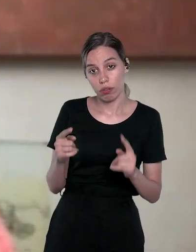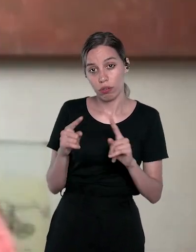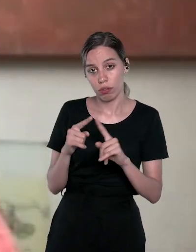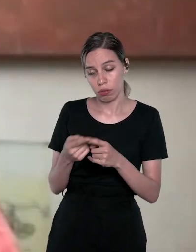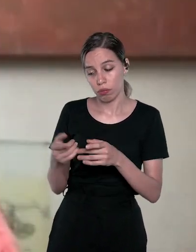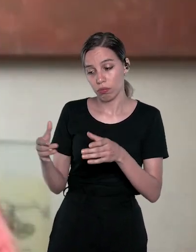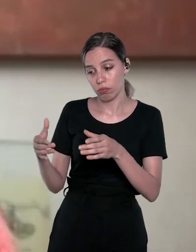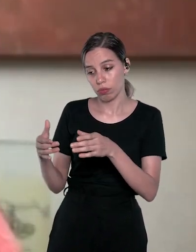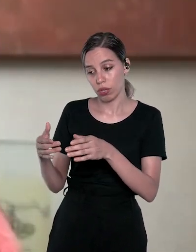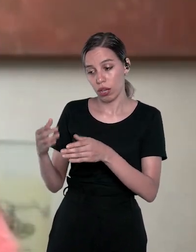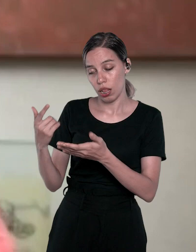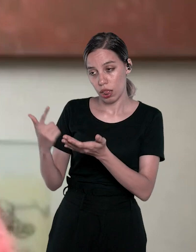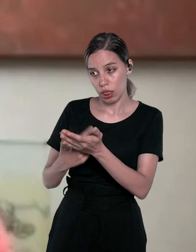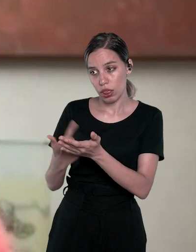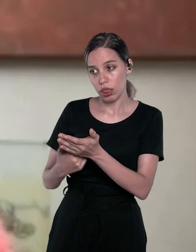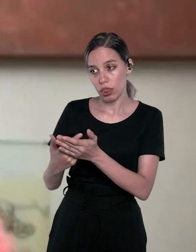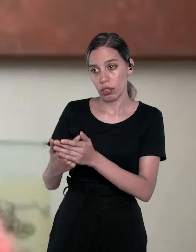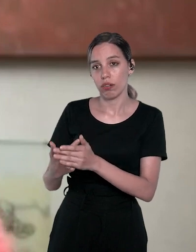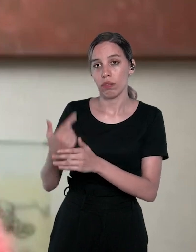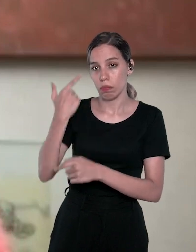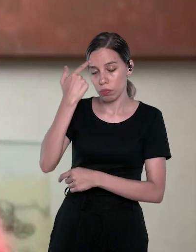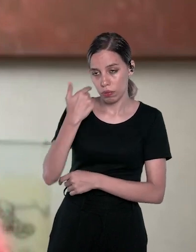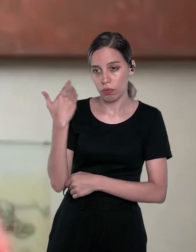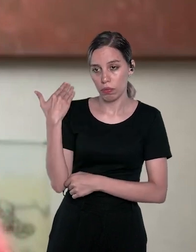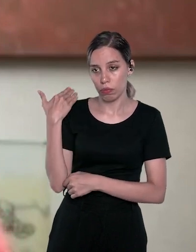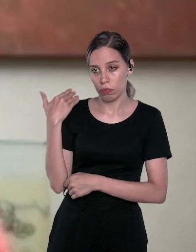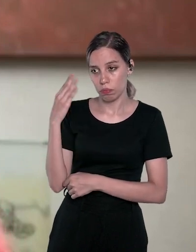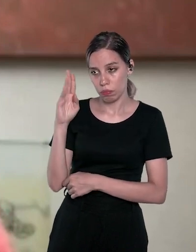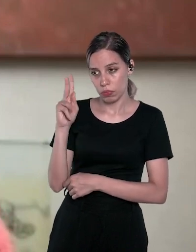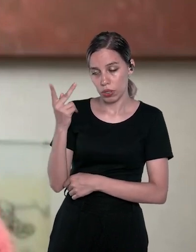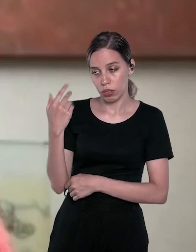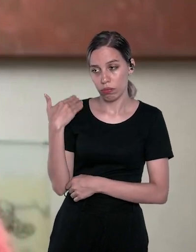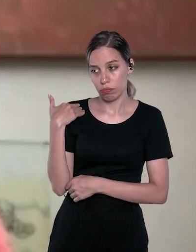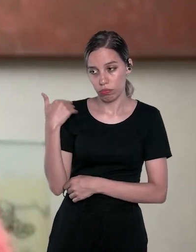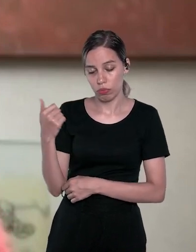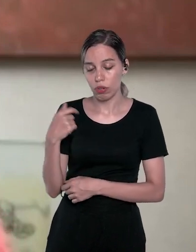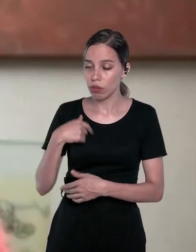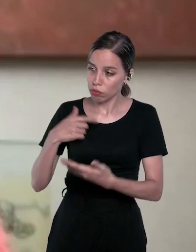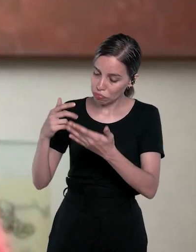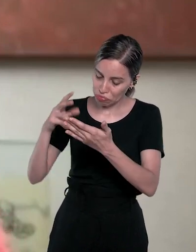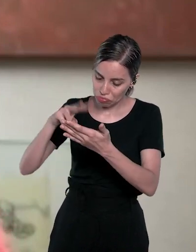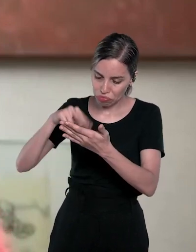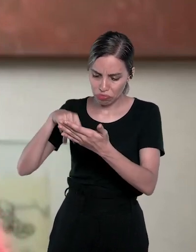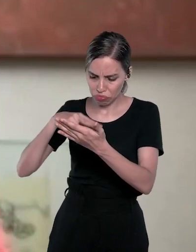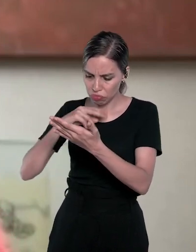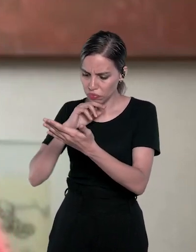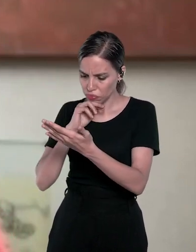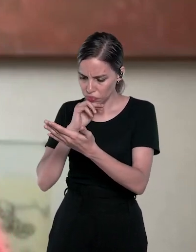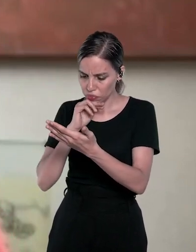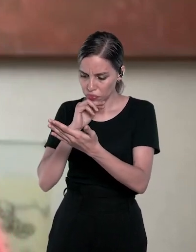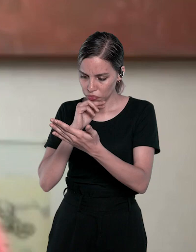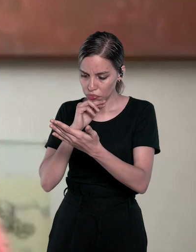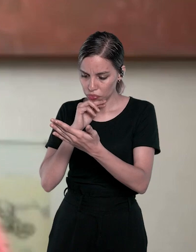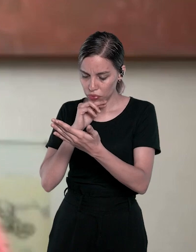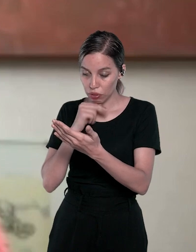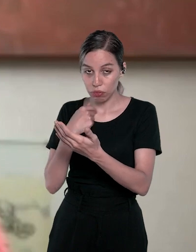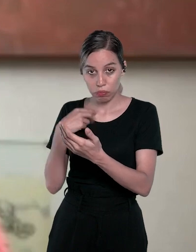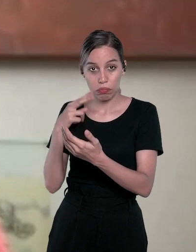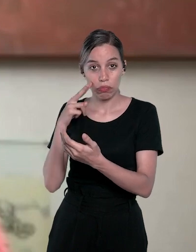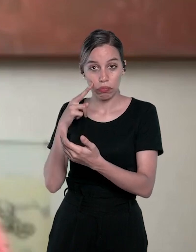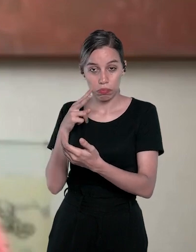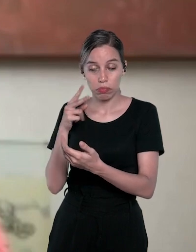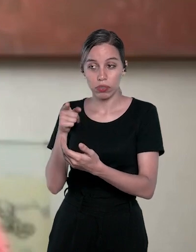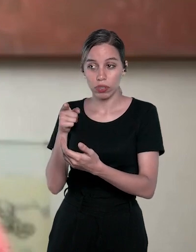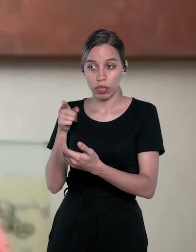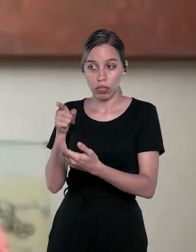mas tem ótimos livros publicados ali e, obviamente, eu tenho certeza que o Zé